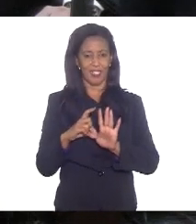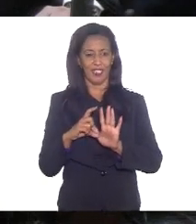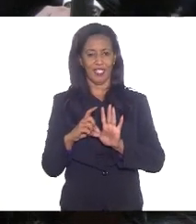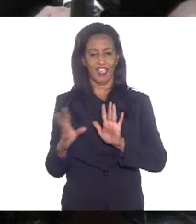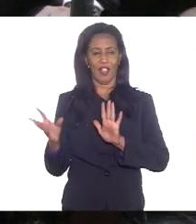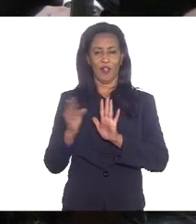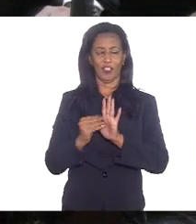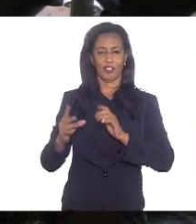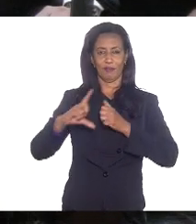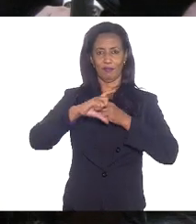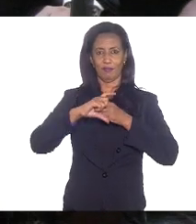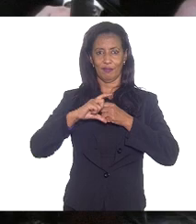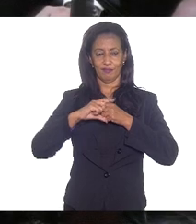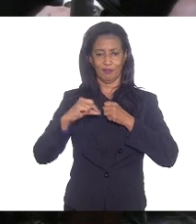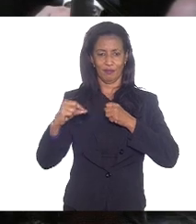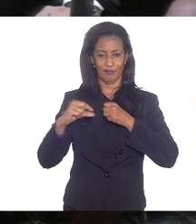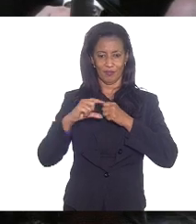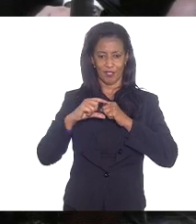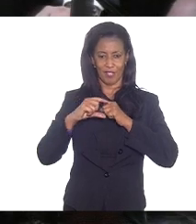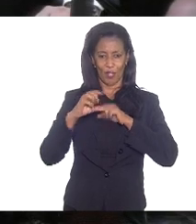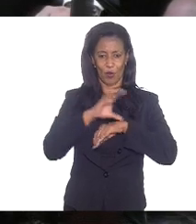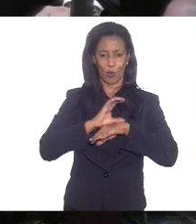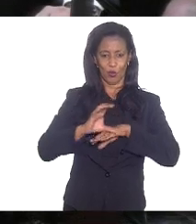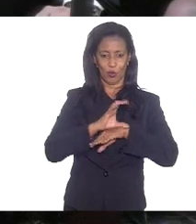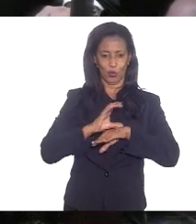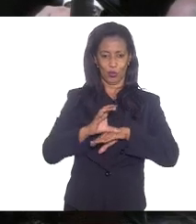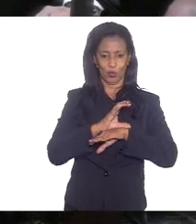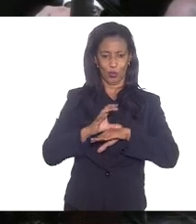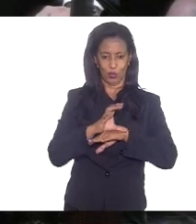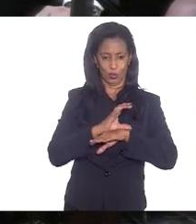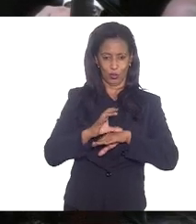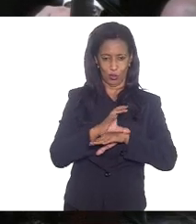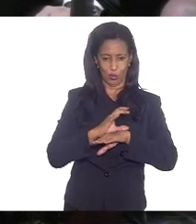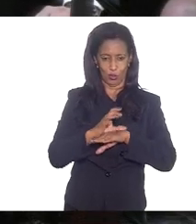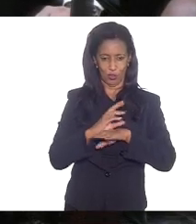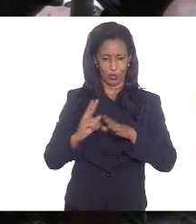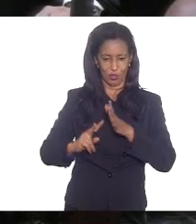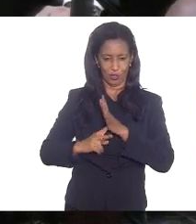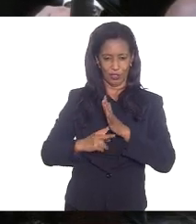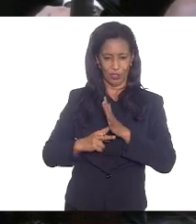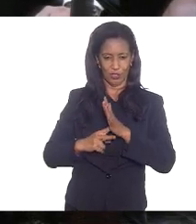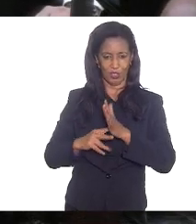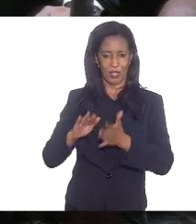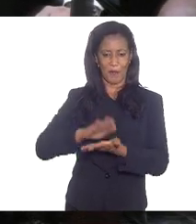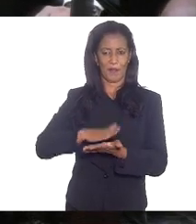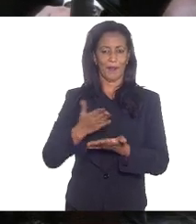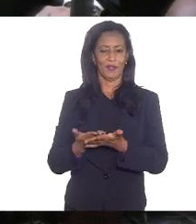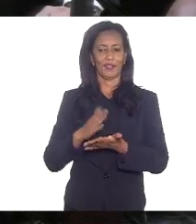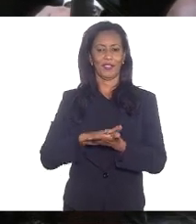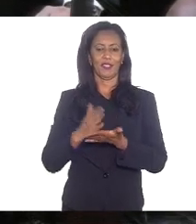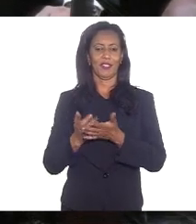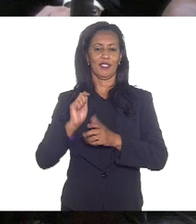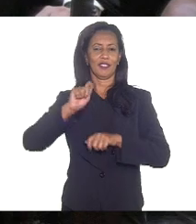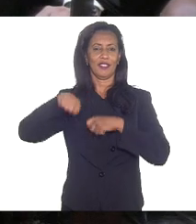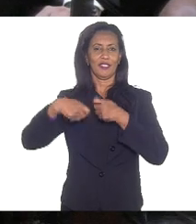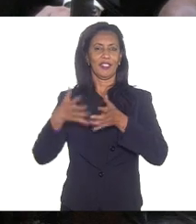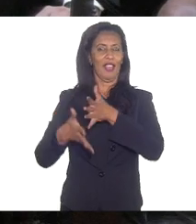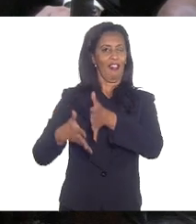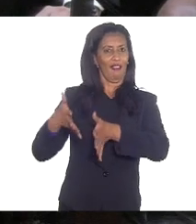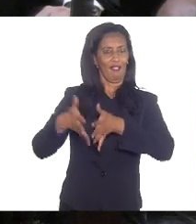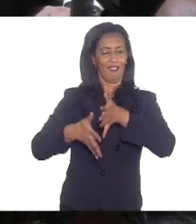que acrescenta o parágrafo ao artigo 77 da Constituição do Estado do Rio de Janeiro para disciplinar a acumulação de cargos públicos de intérprete de língua brasileira de sinais,